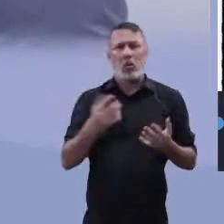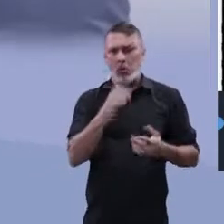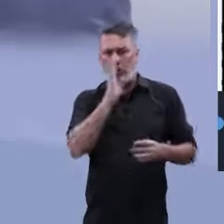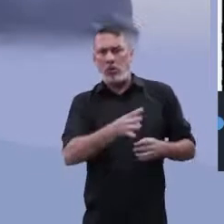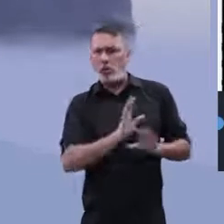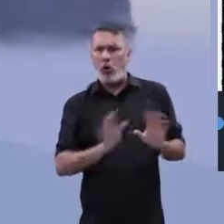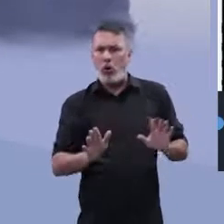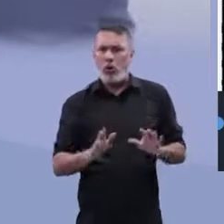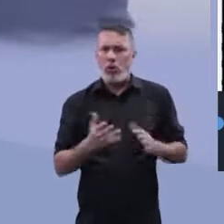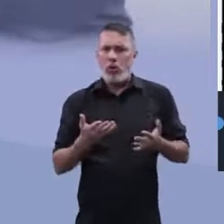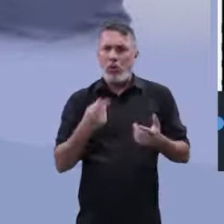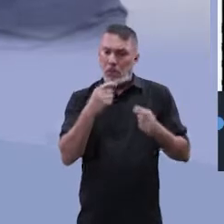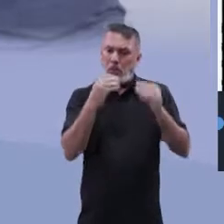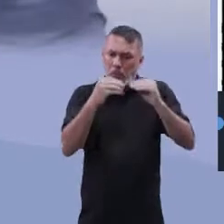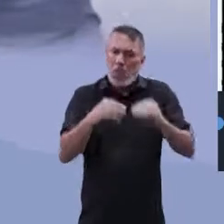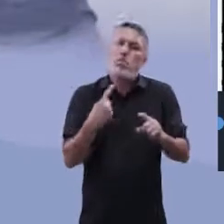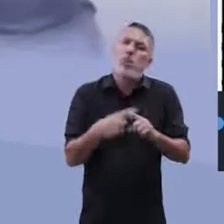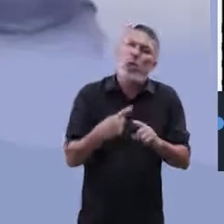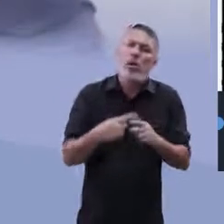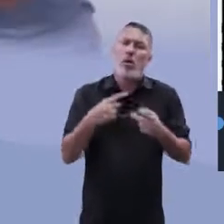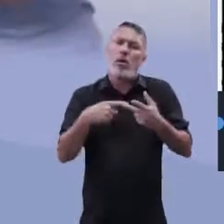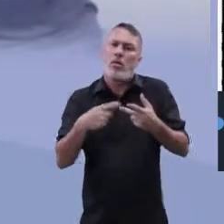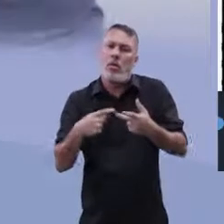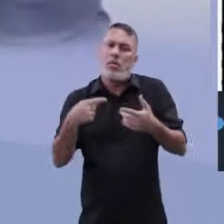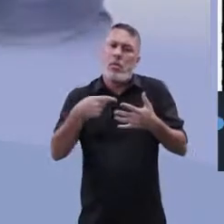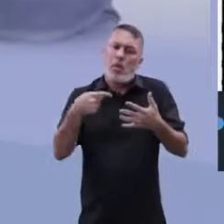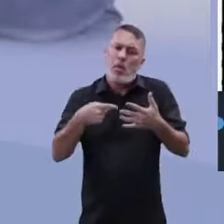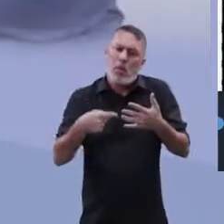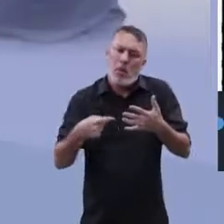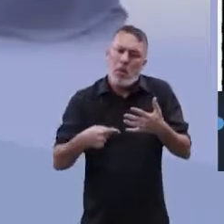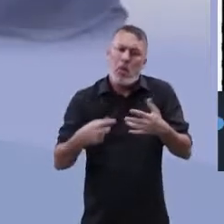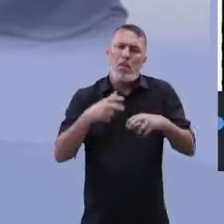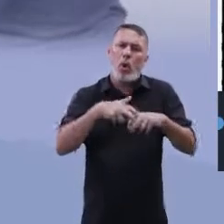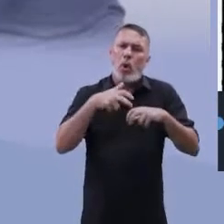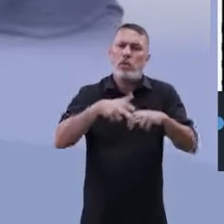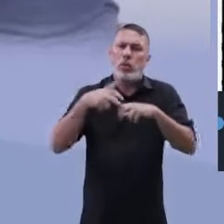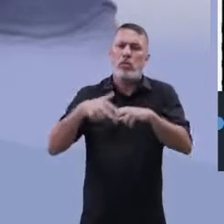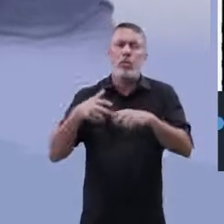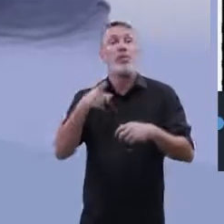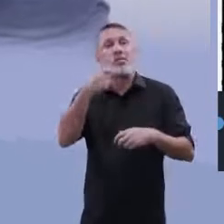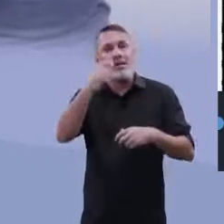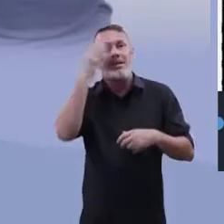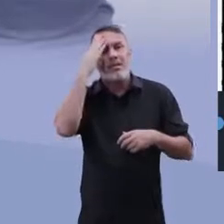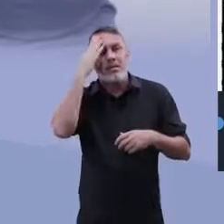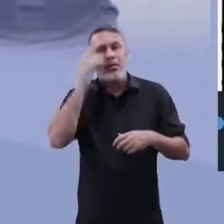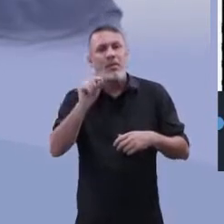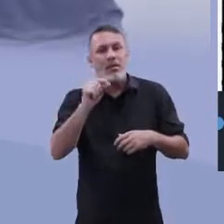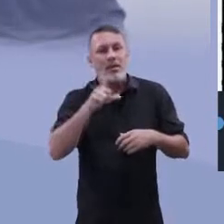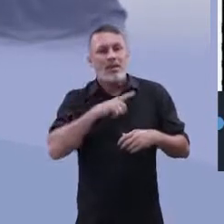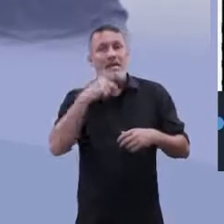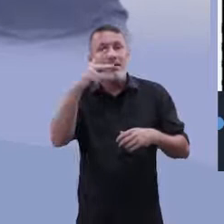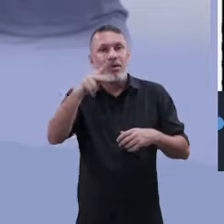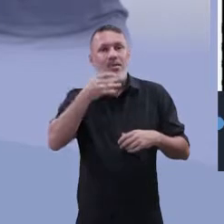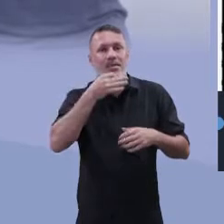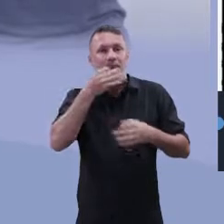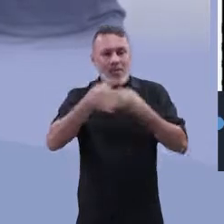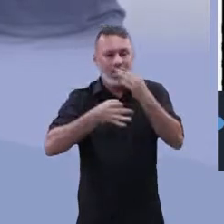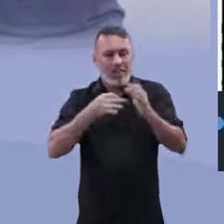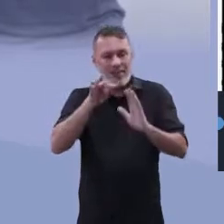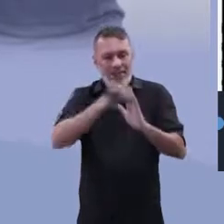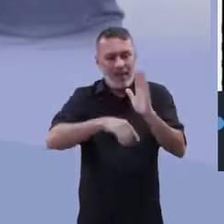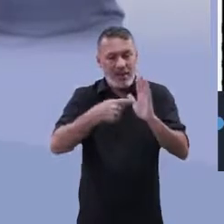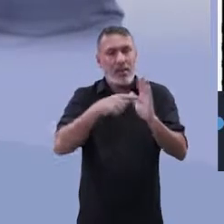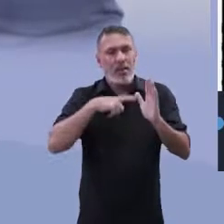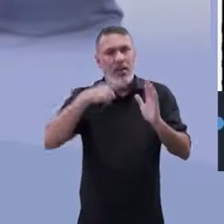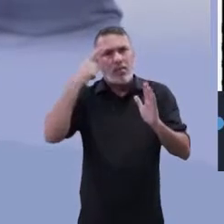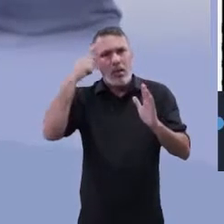Por que ficou solto? Por que essa ideia? Por que você falou que é violência na família? Você precisa entender que cada ideia do seu